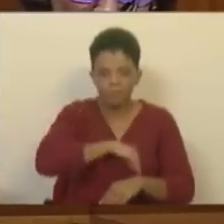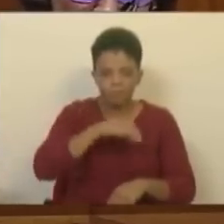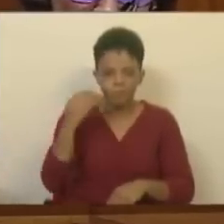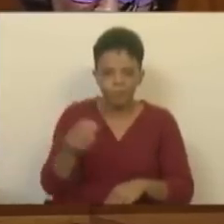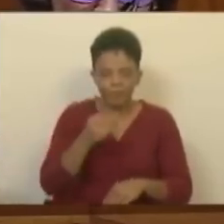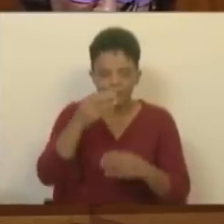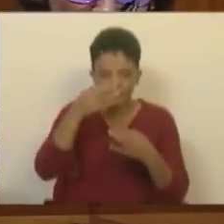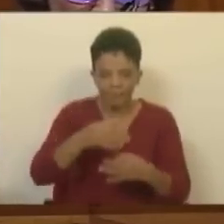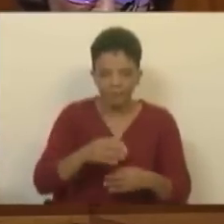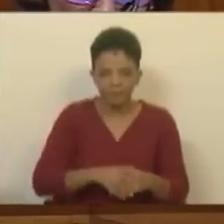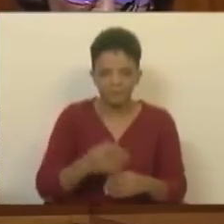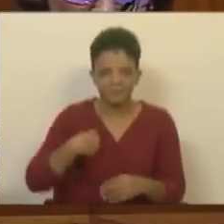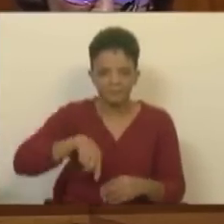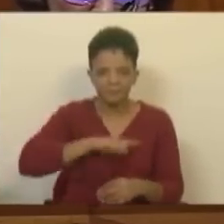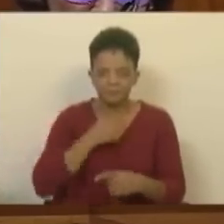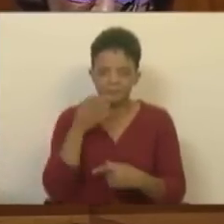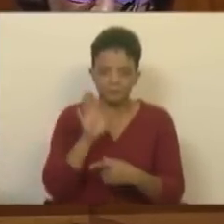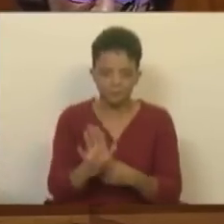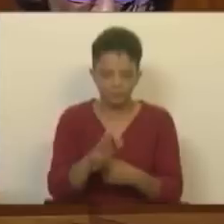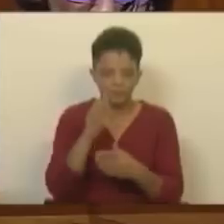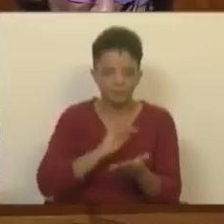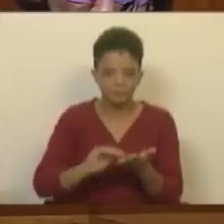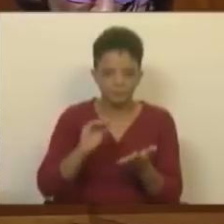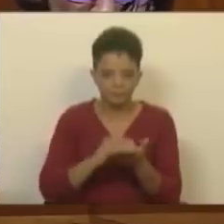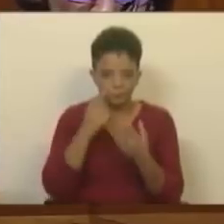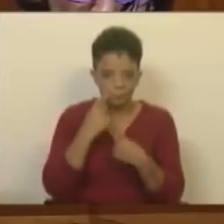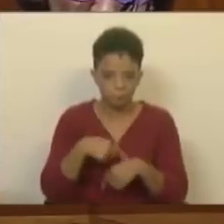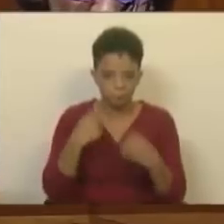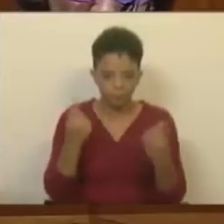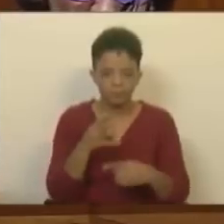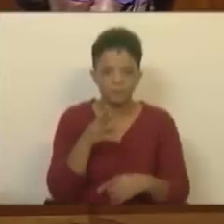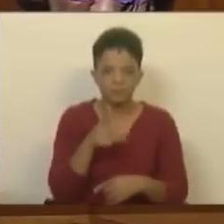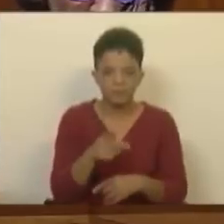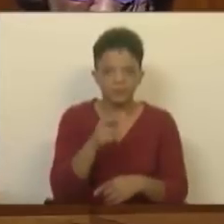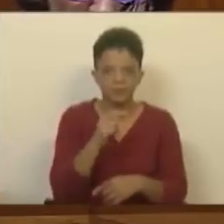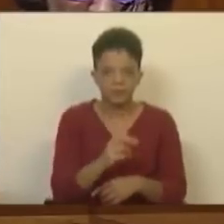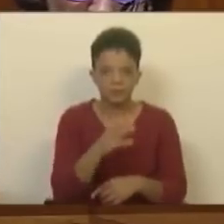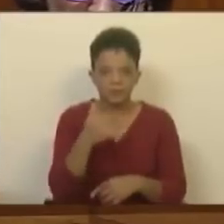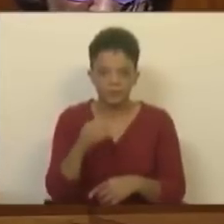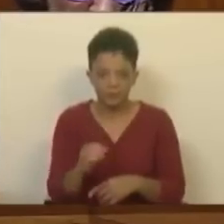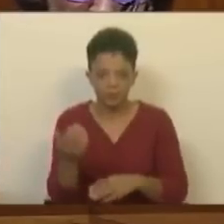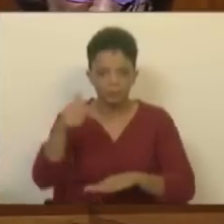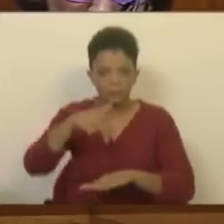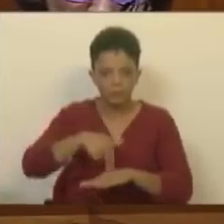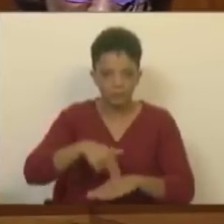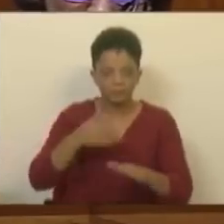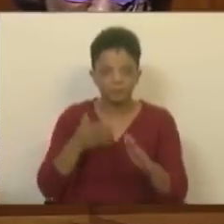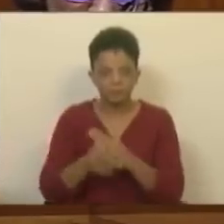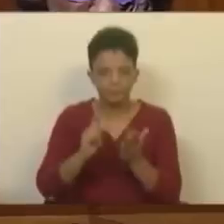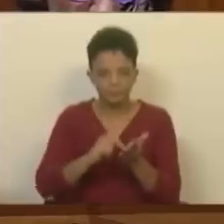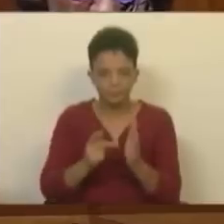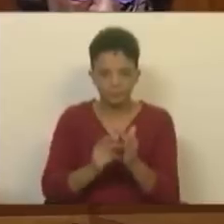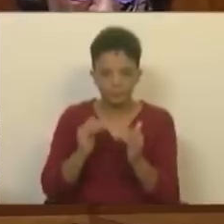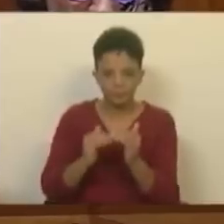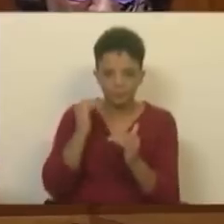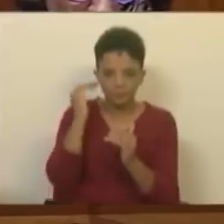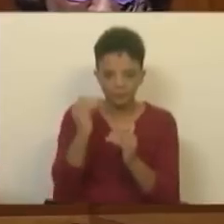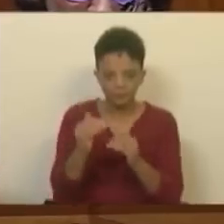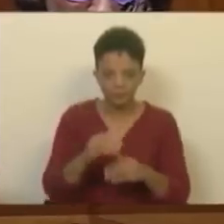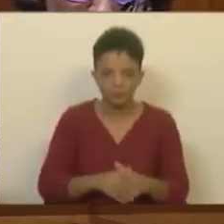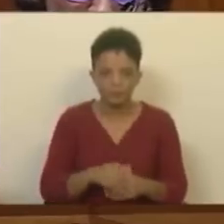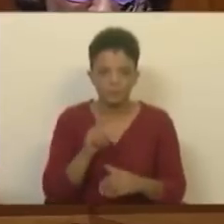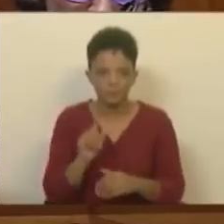dos jovens qualificados damos o exemplo desde já antes de ser um público subindo para 1320 a produção de entrada técnica superior e